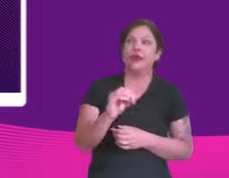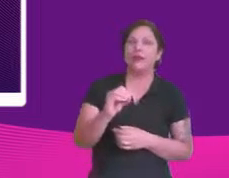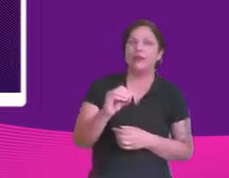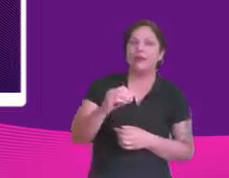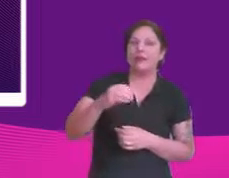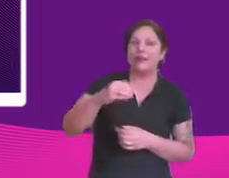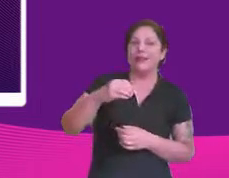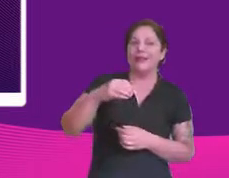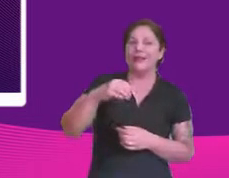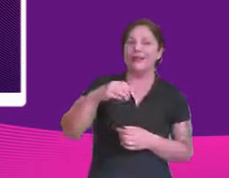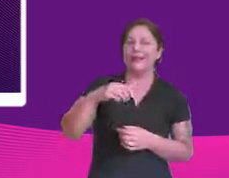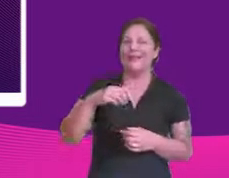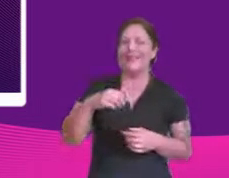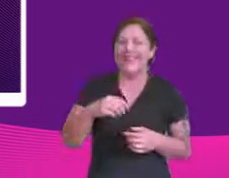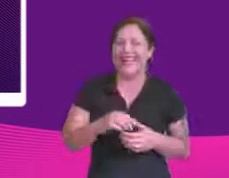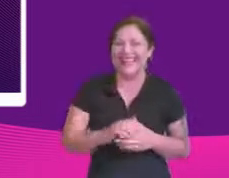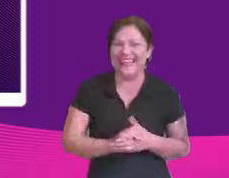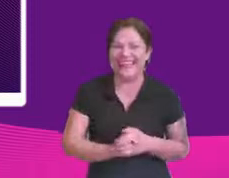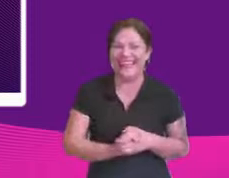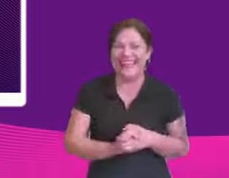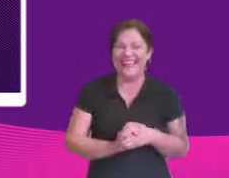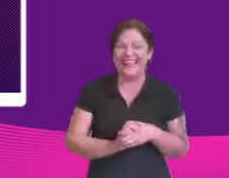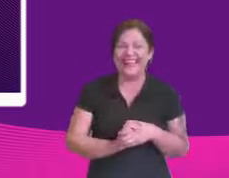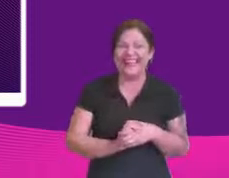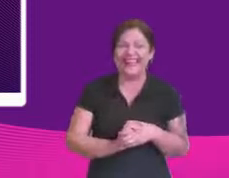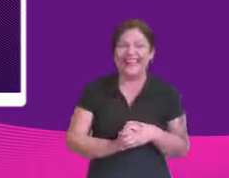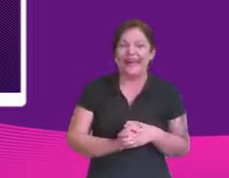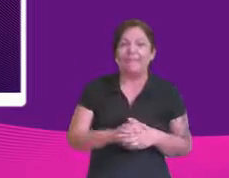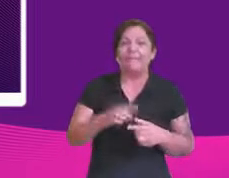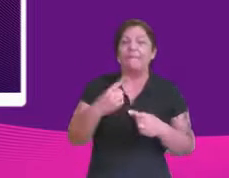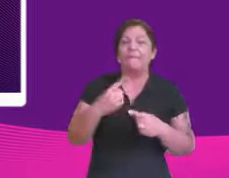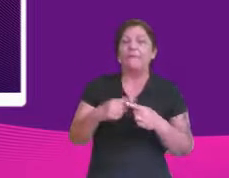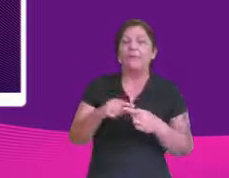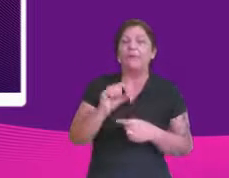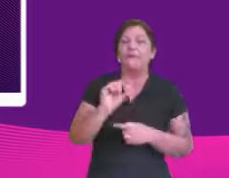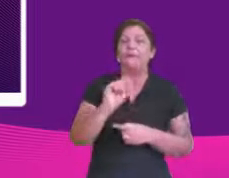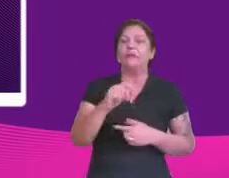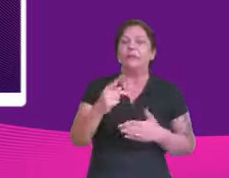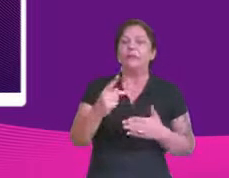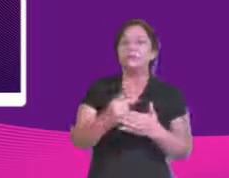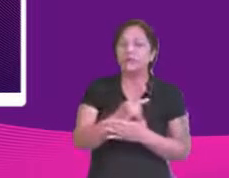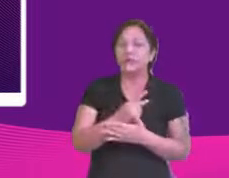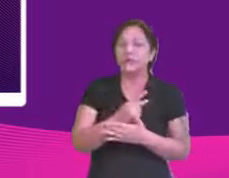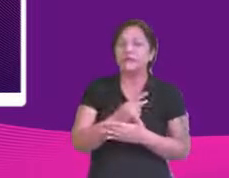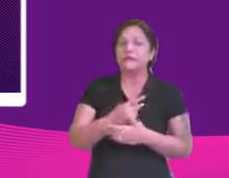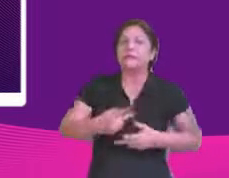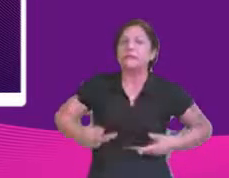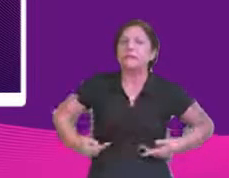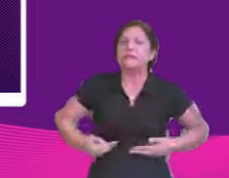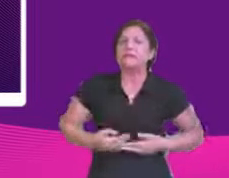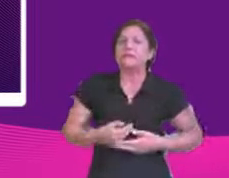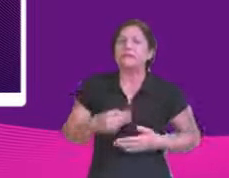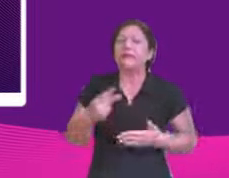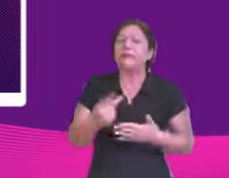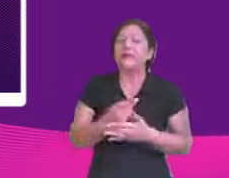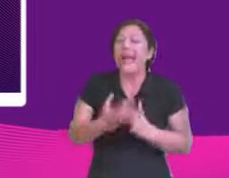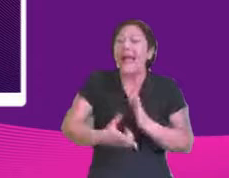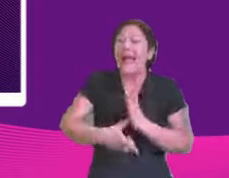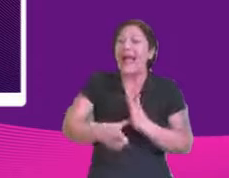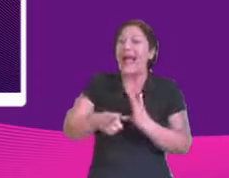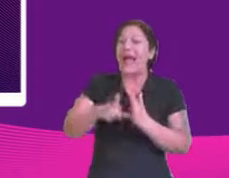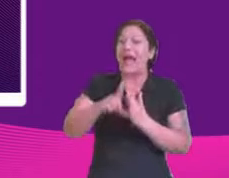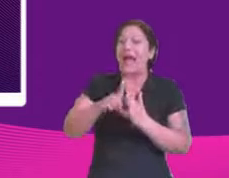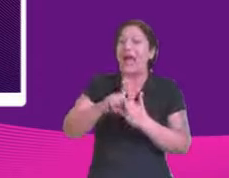venoso bidirecional, né, que era o protocolo do professor Elias, né. Essa cirurgia foi feita antes da publicação do